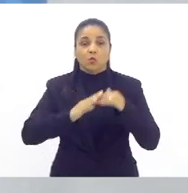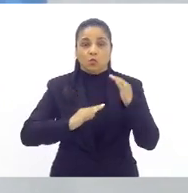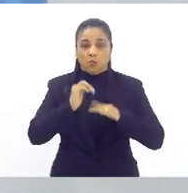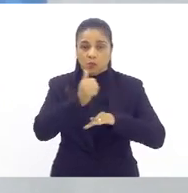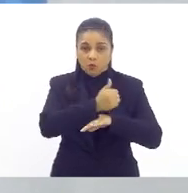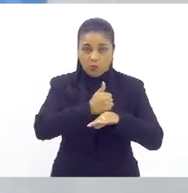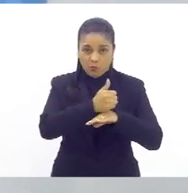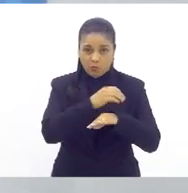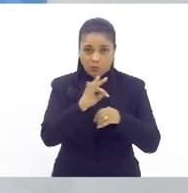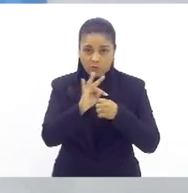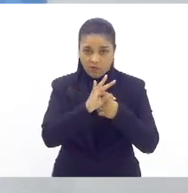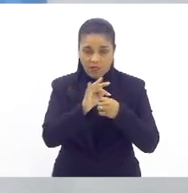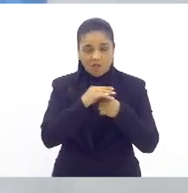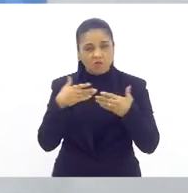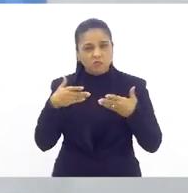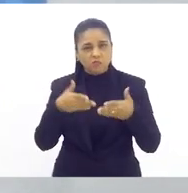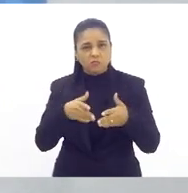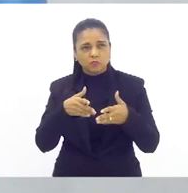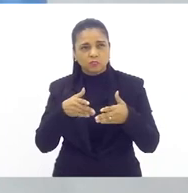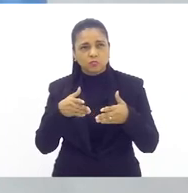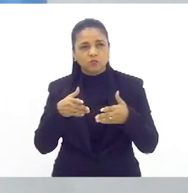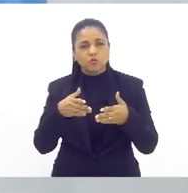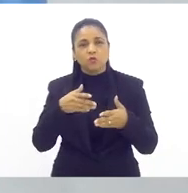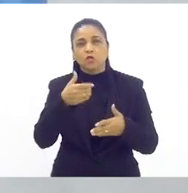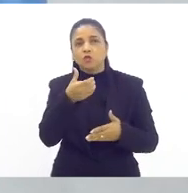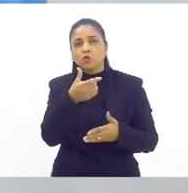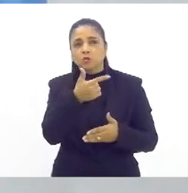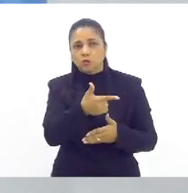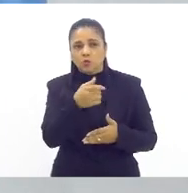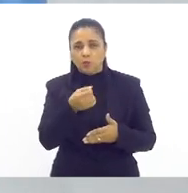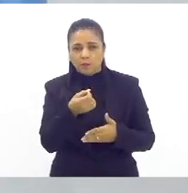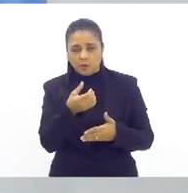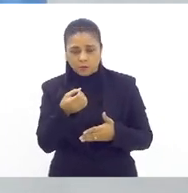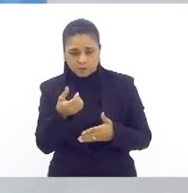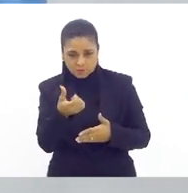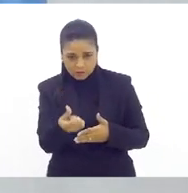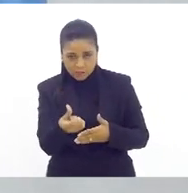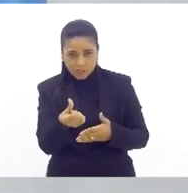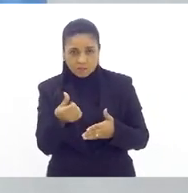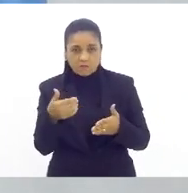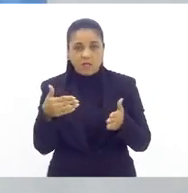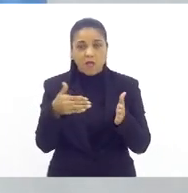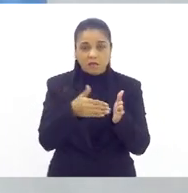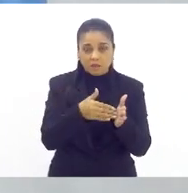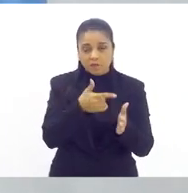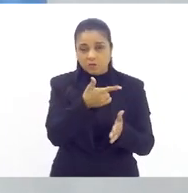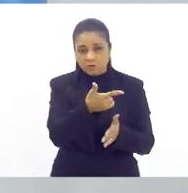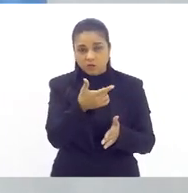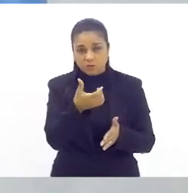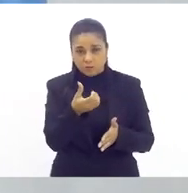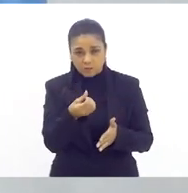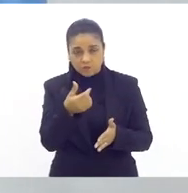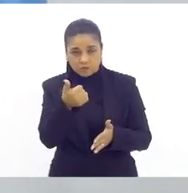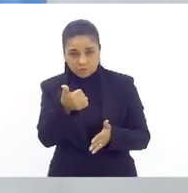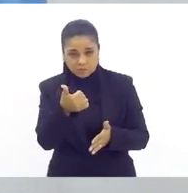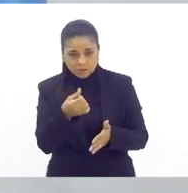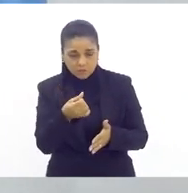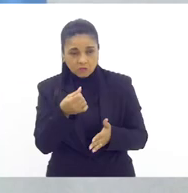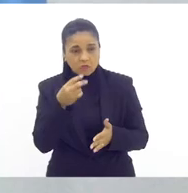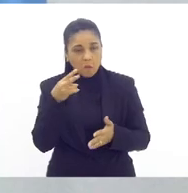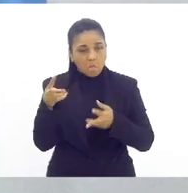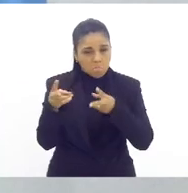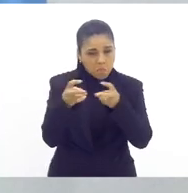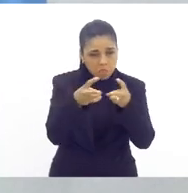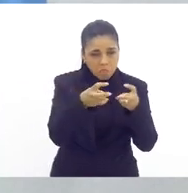2006 Vale ponto a data e até 2016 Vale ponto a data também eu vi muita coisa acontecendo